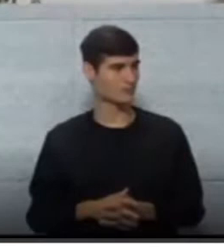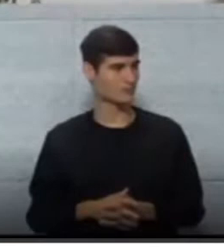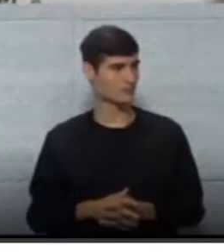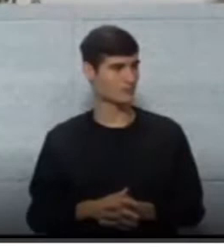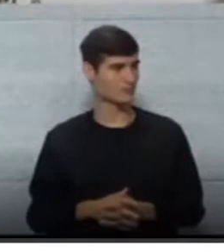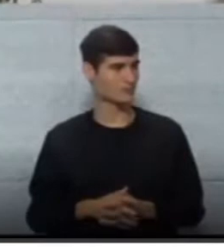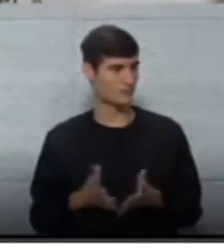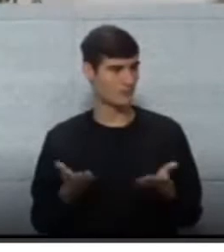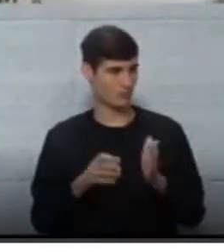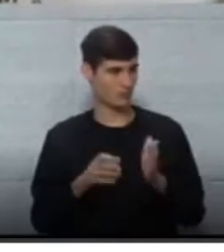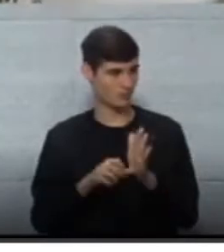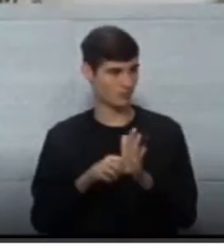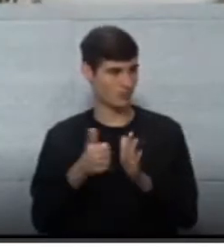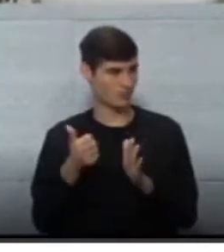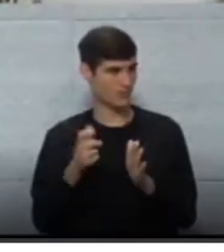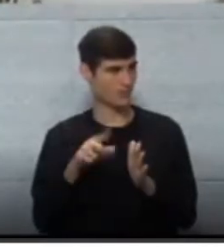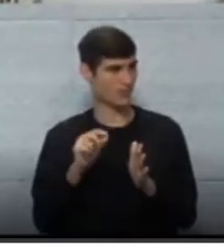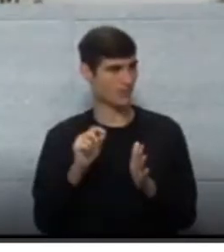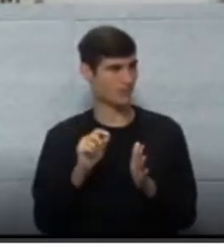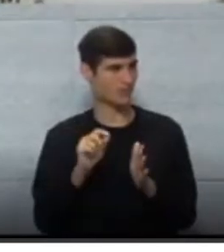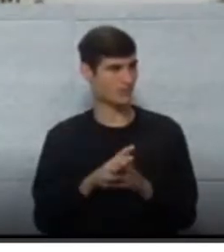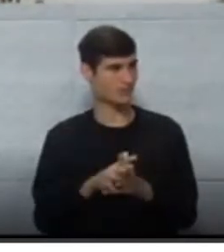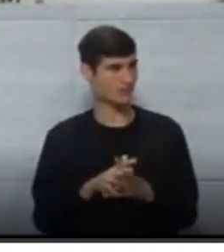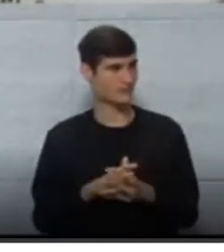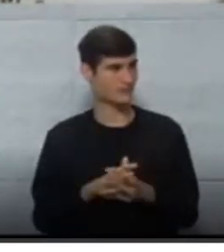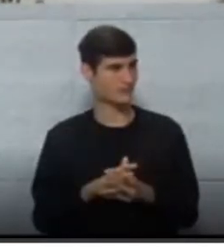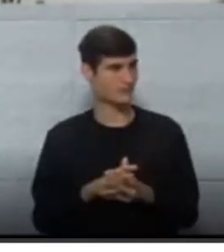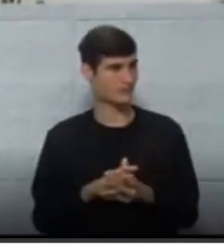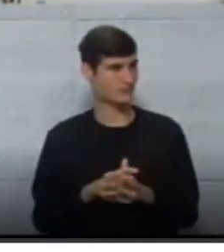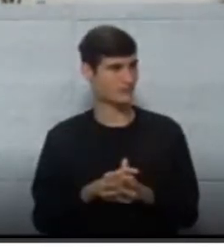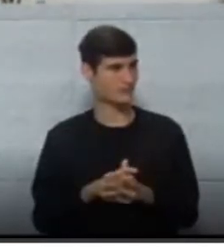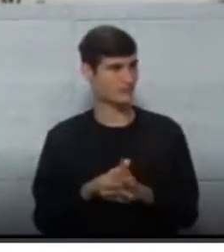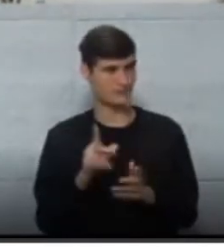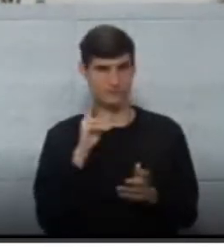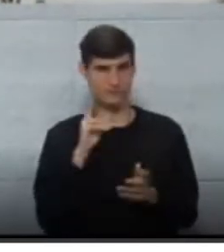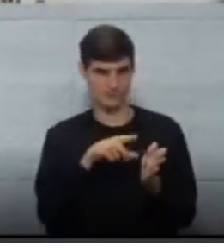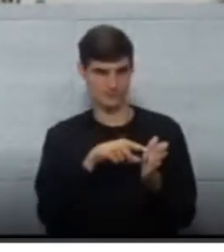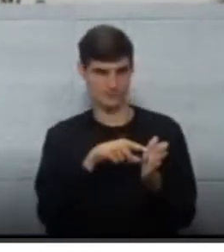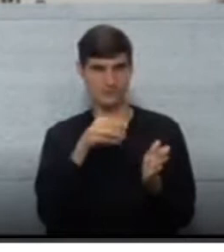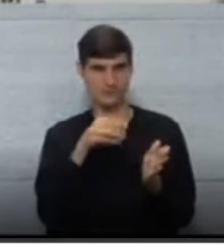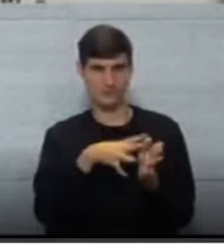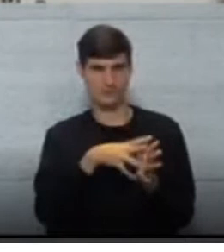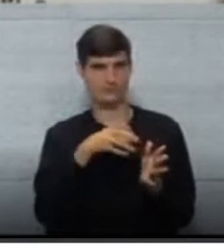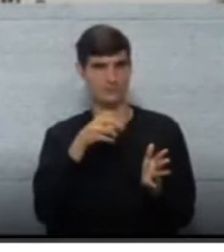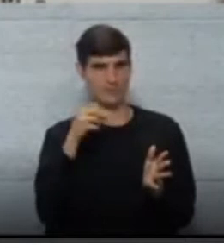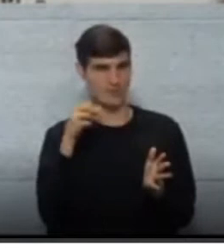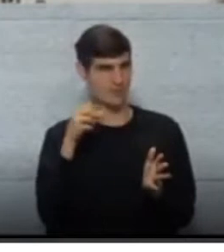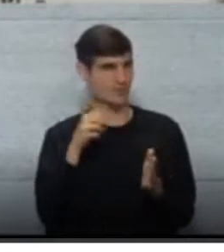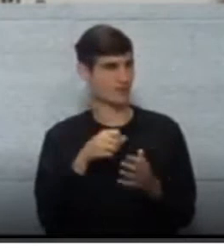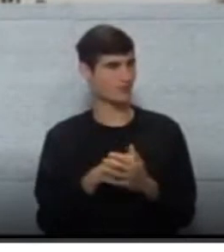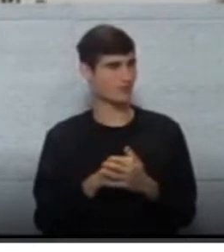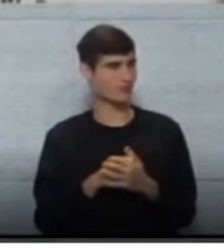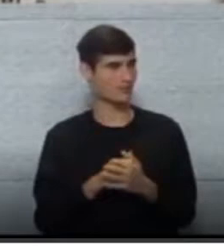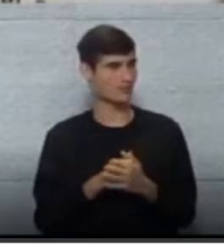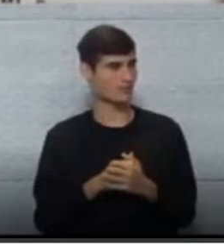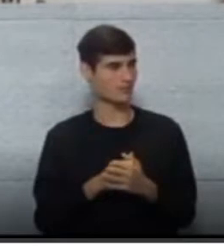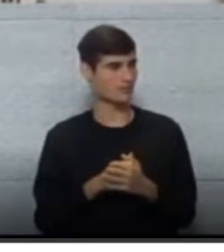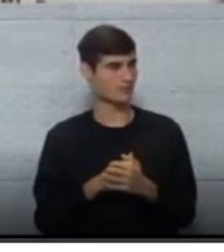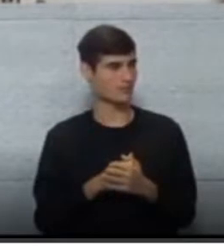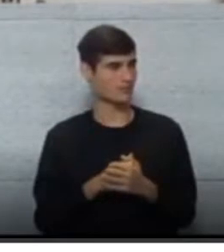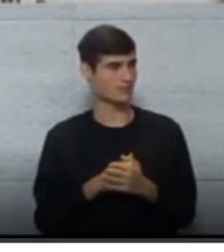Então, a primeira parte, nós vamos pegar... Aí, no caso, para fazer essa inoculação, a gente pode utilizar até a